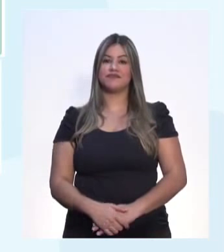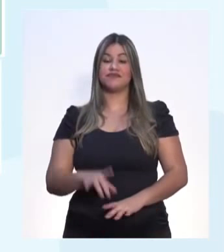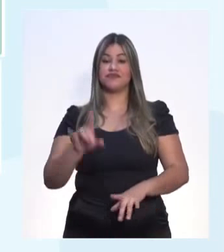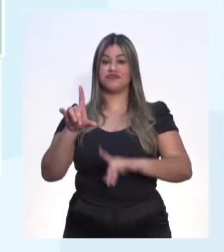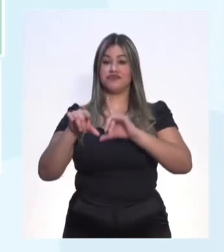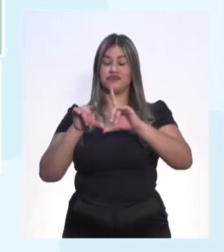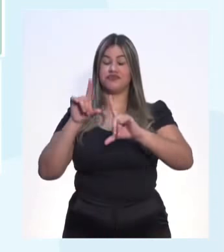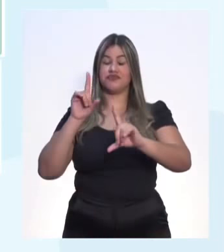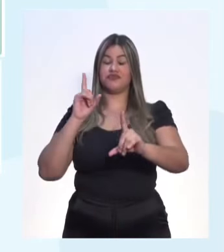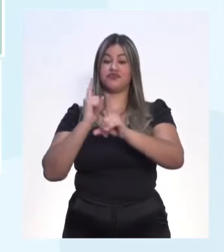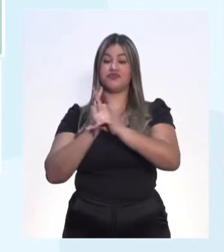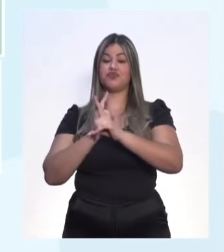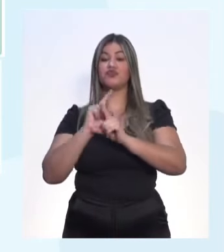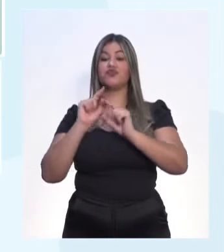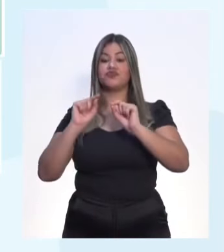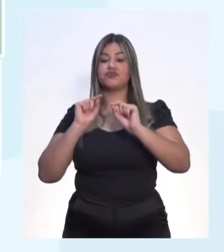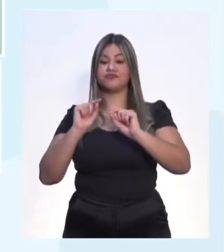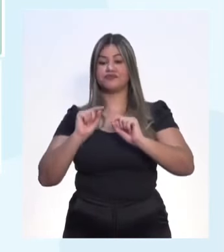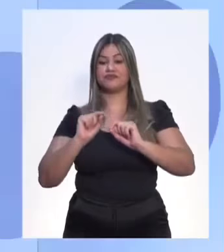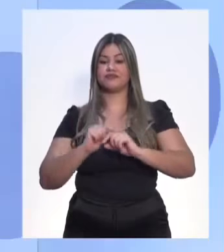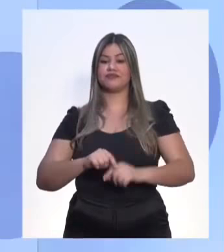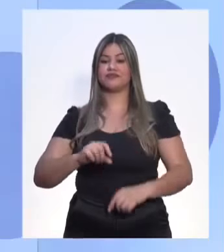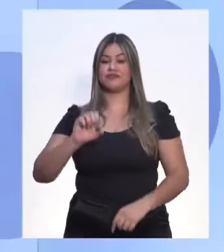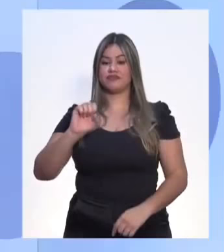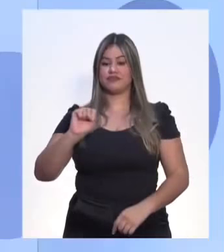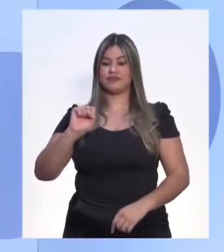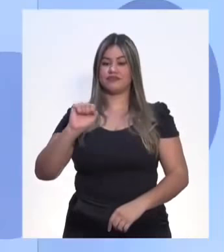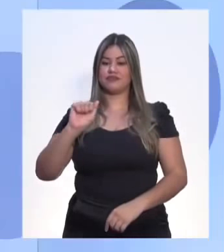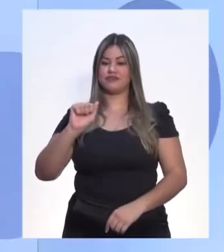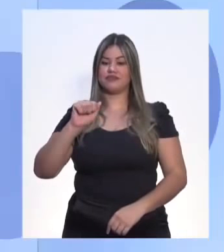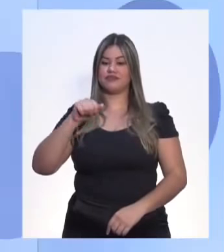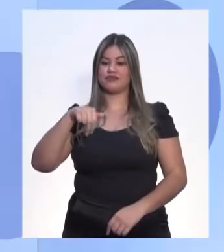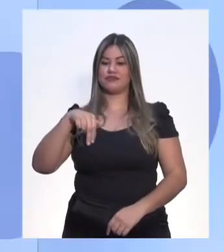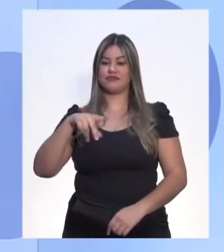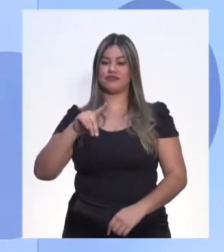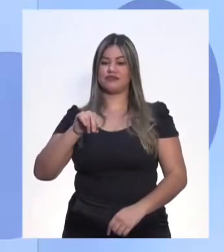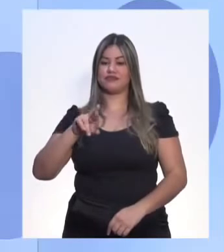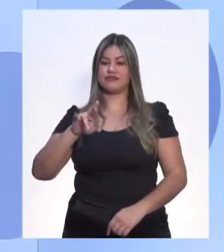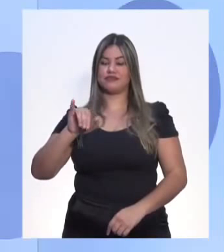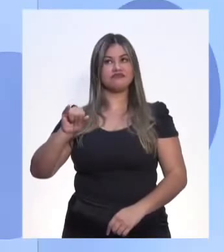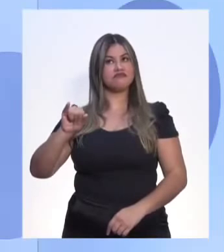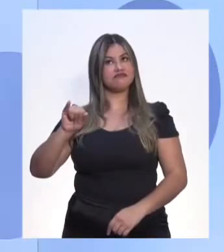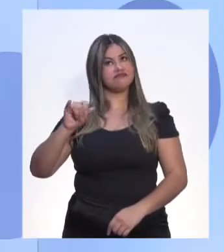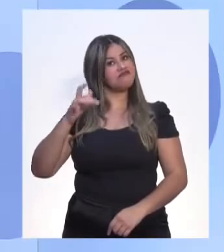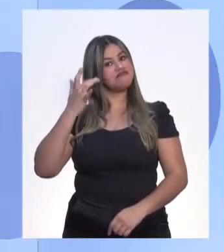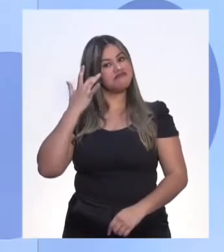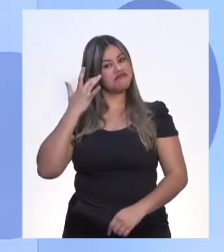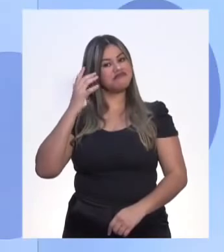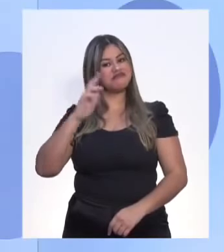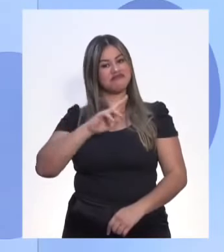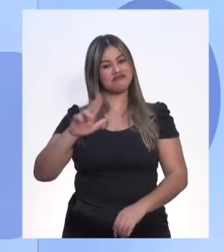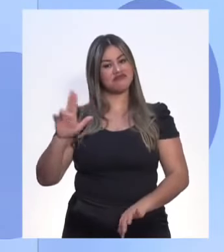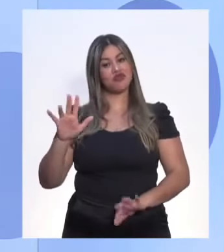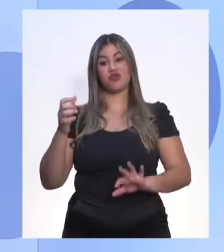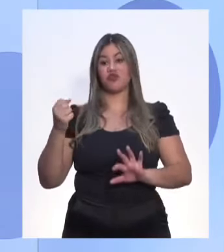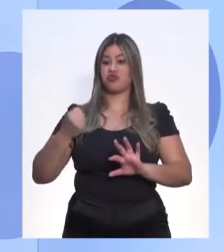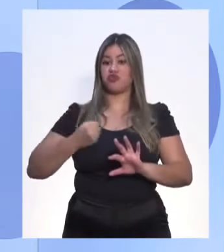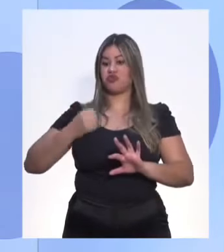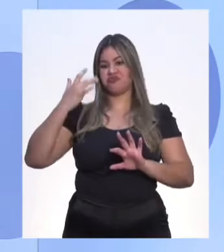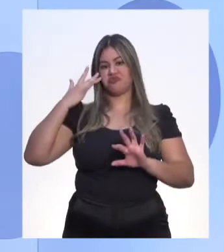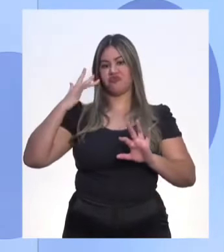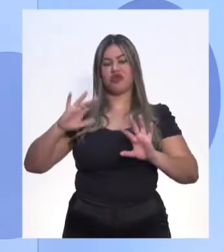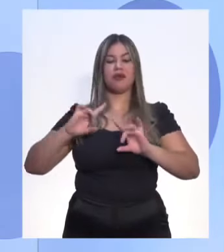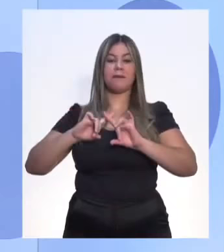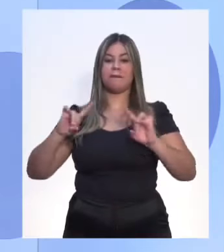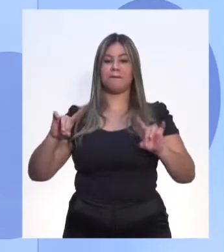achei também é Sandra eu acho que é o nome dele hum desculpa eu não sei qual que é o número volta é falar